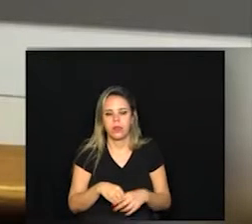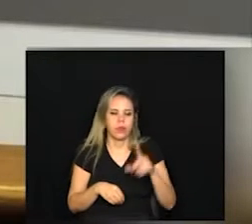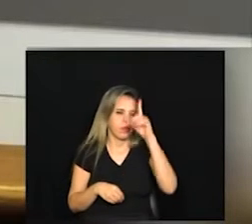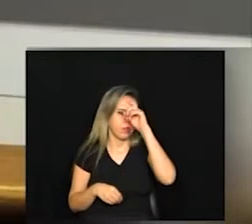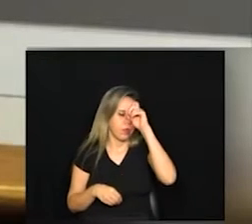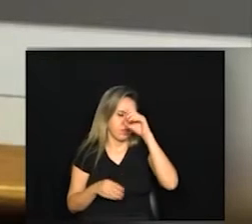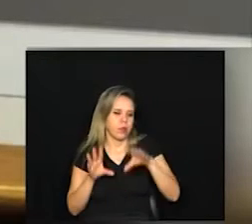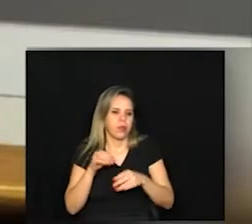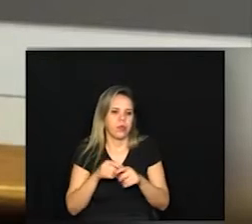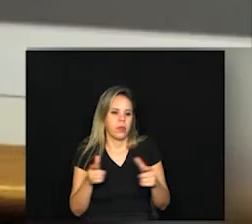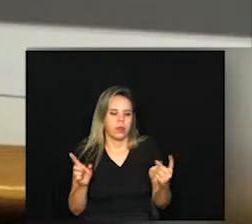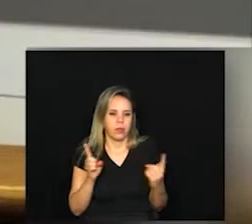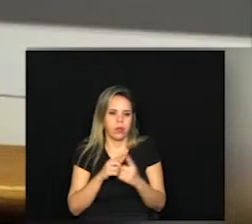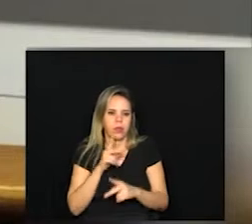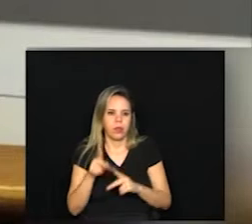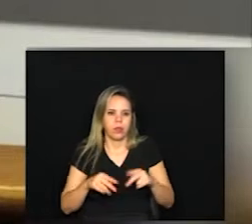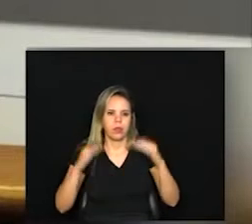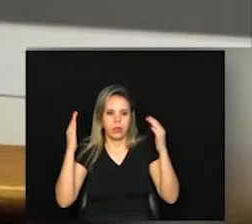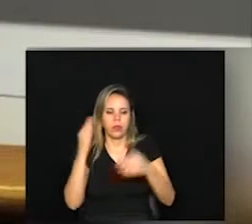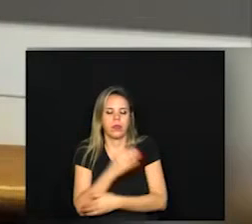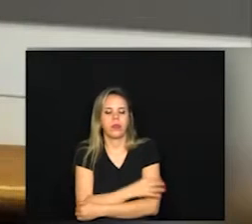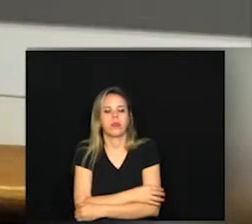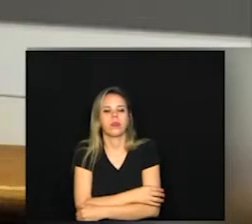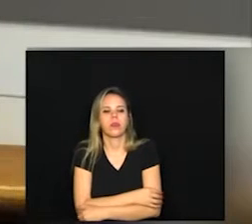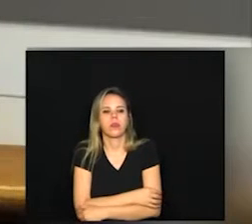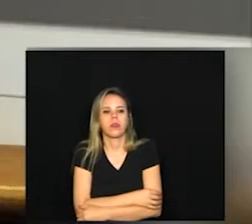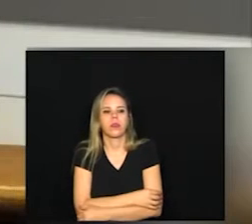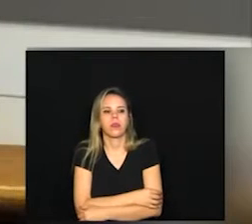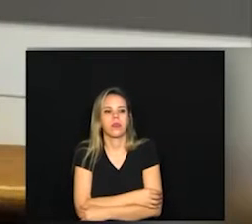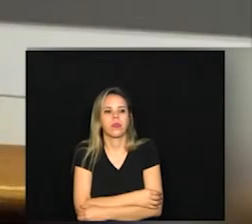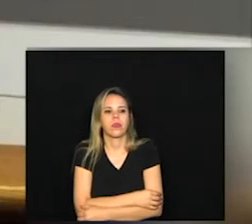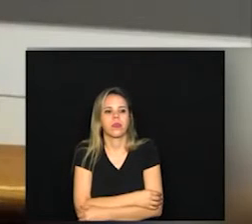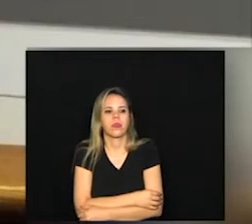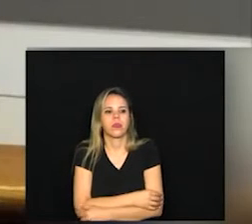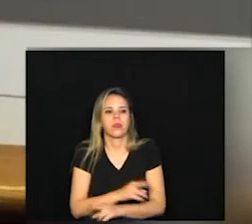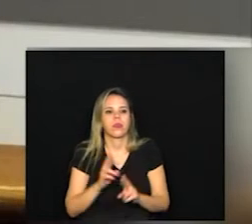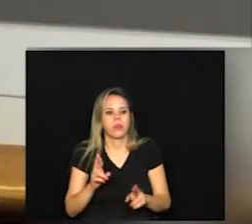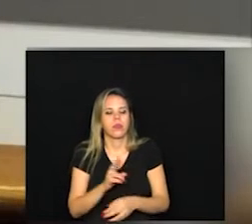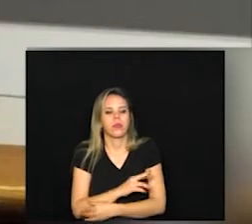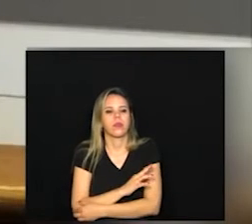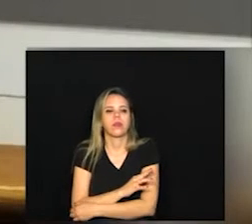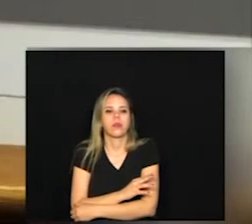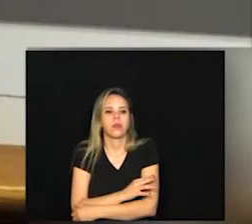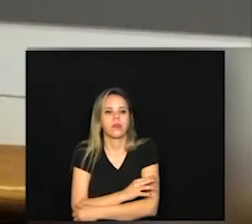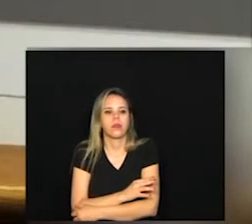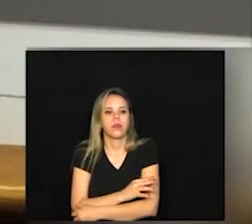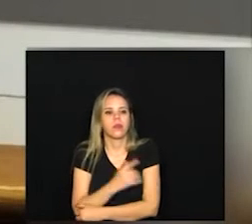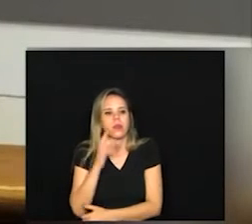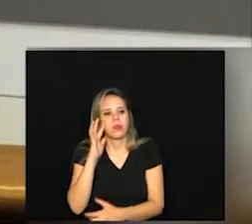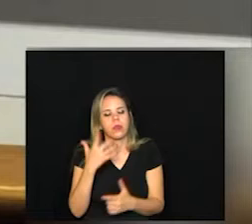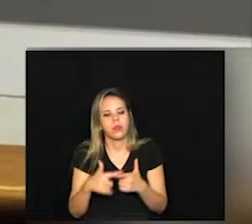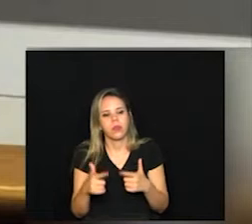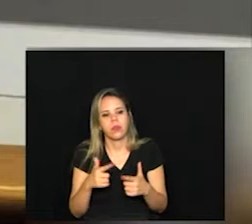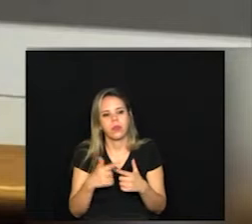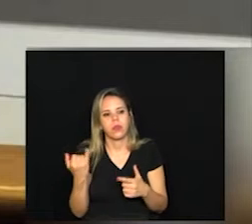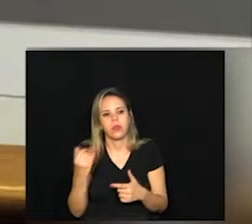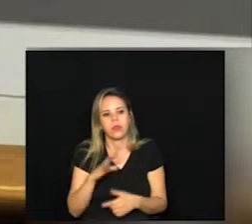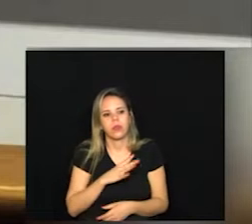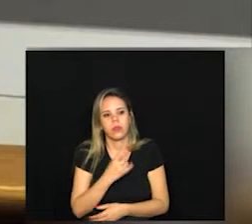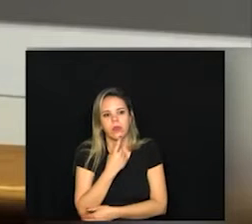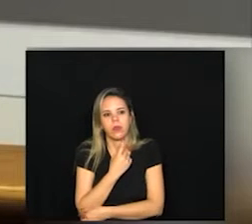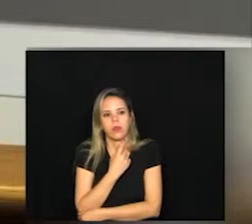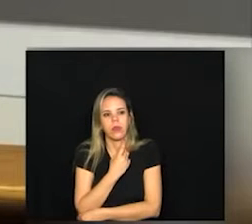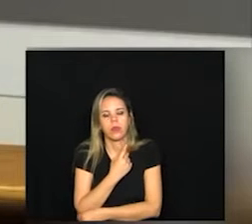para ampliação do atendimento aos adultos. Esperamos que, com isso, resolvamos um problema importante na cidade de